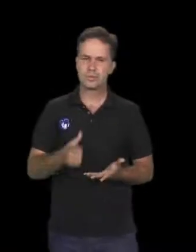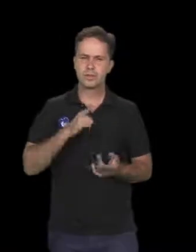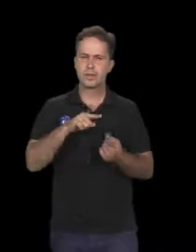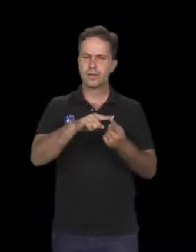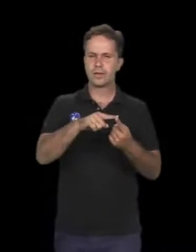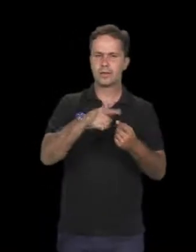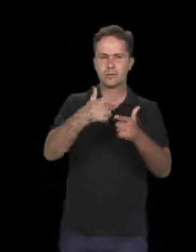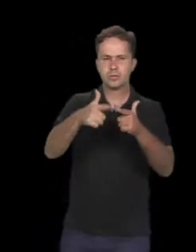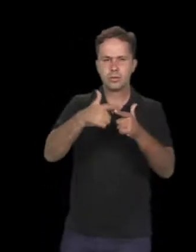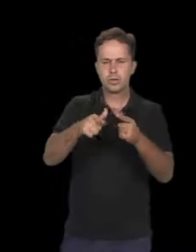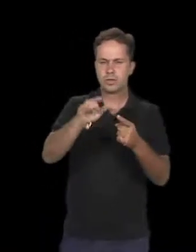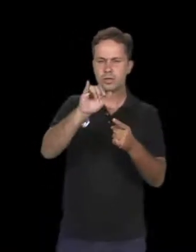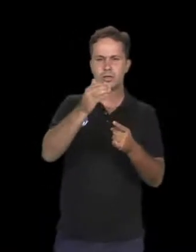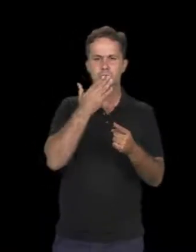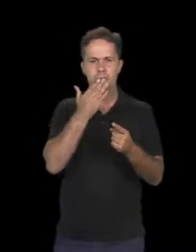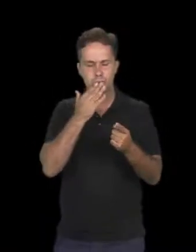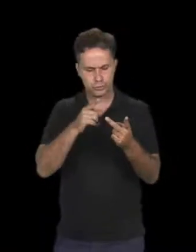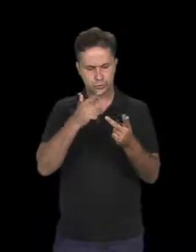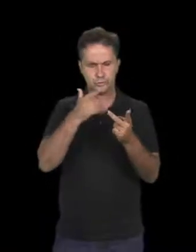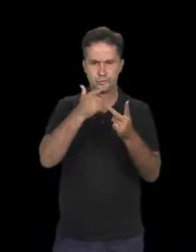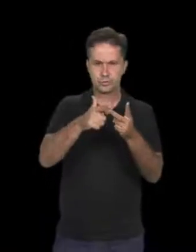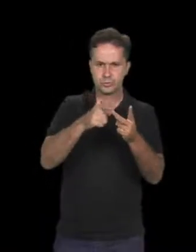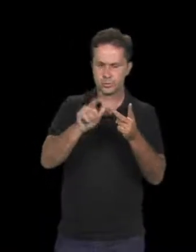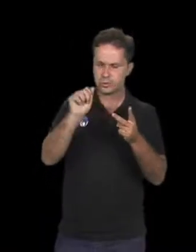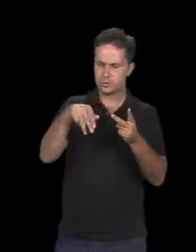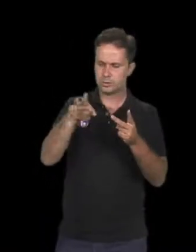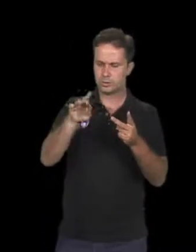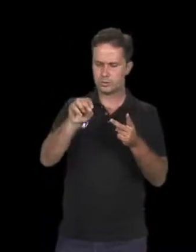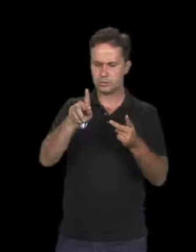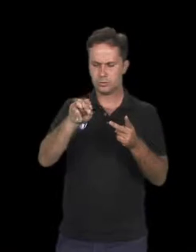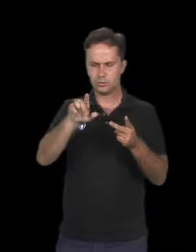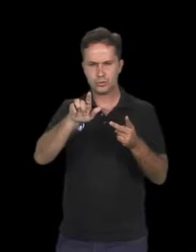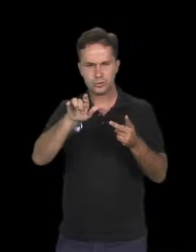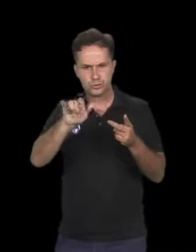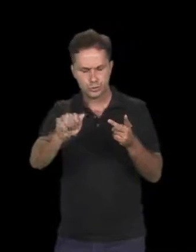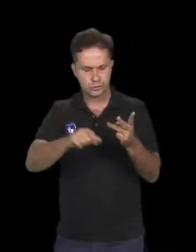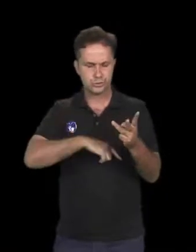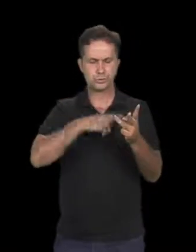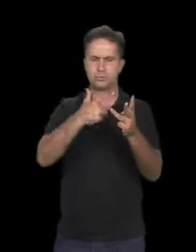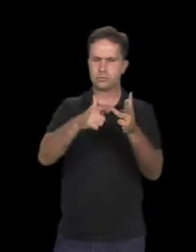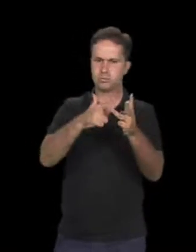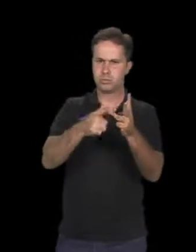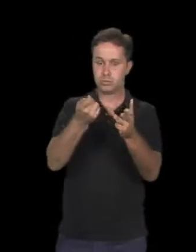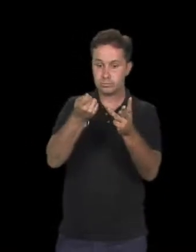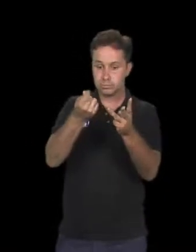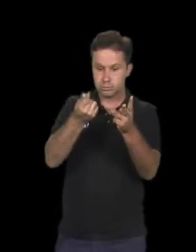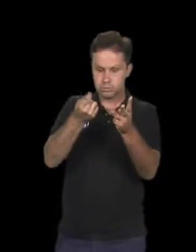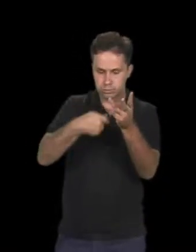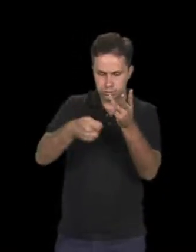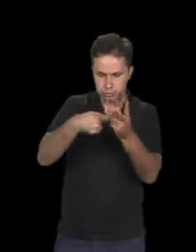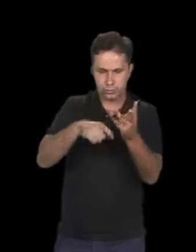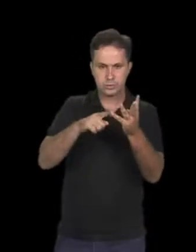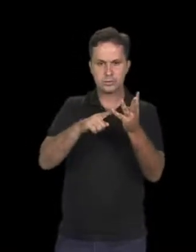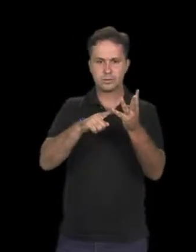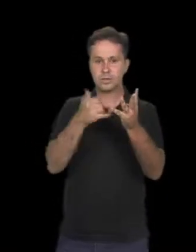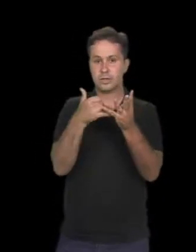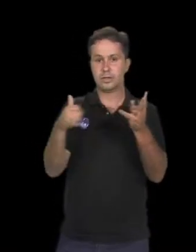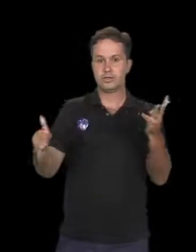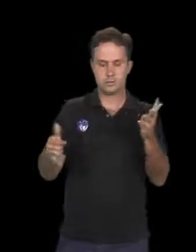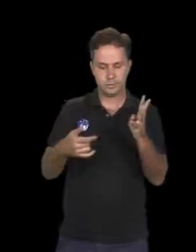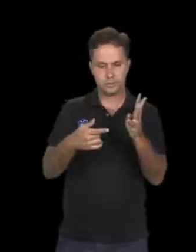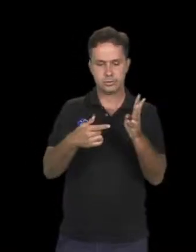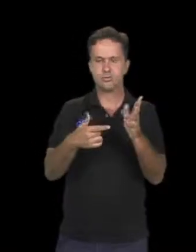questões energéticas, de que país estamos construindo. Enfim, essas questões estão todas aqui, de certa maneira.